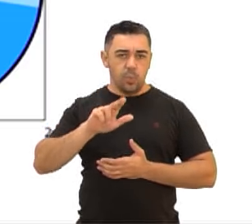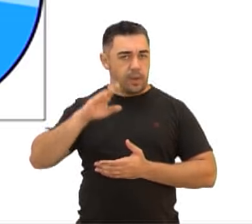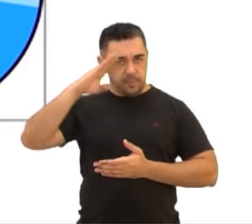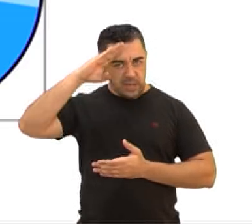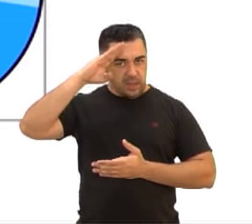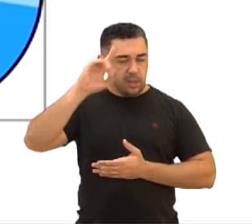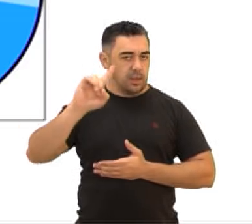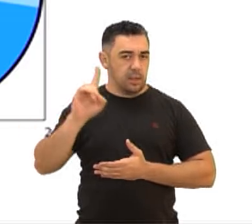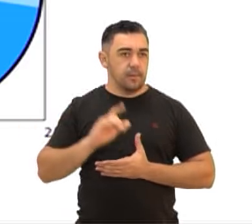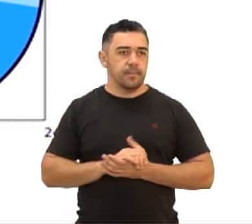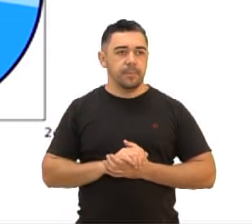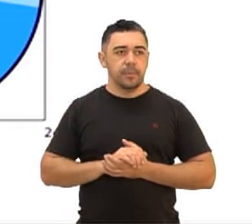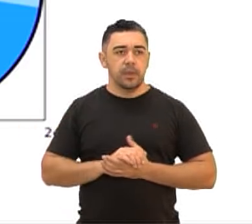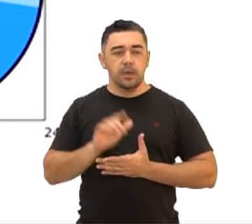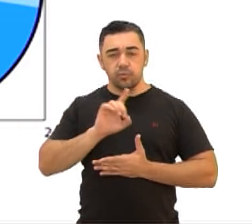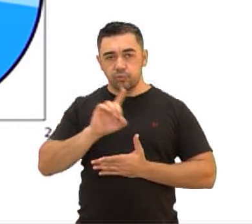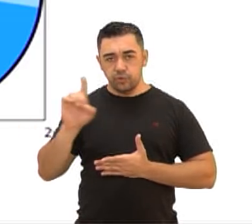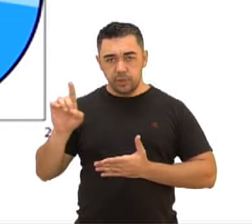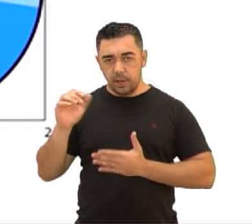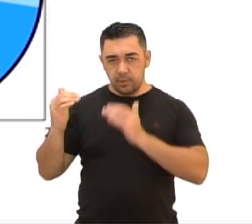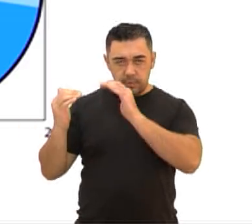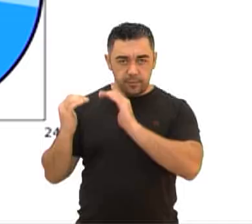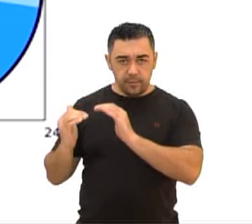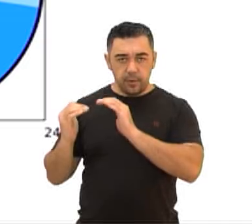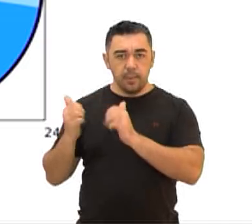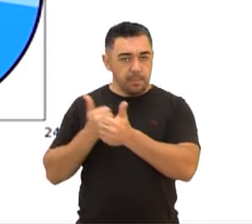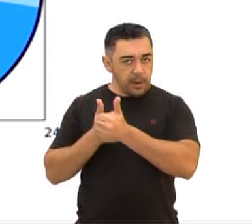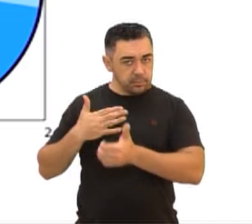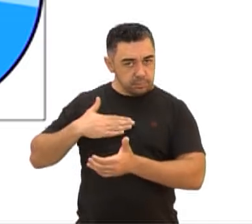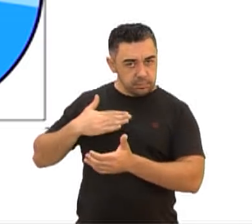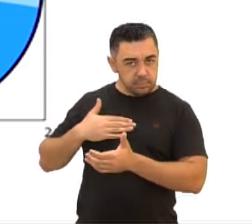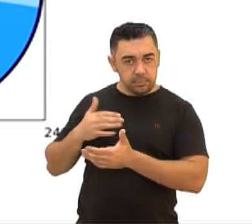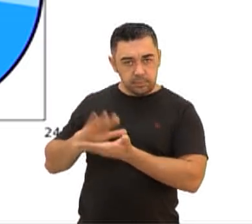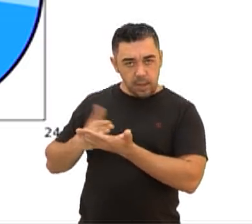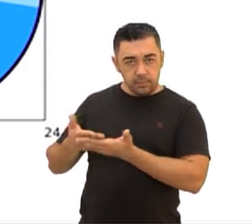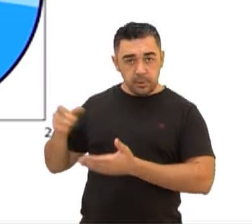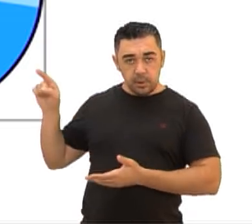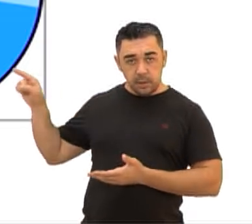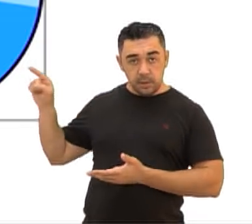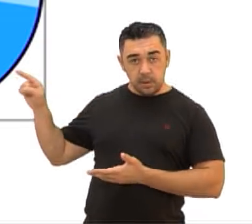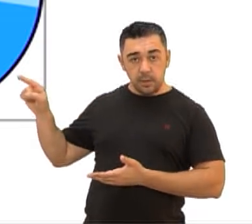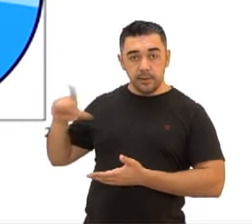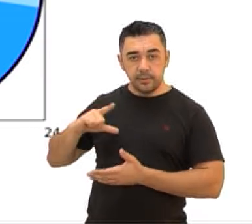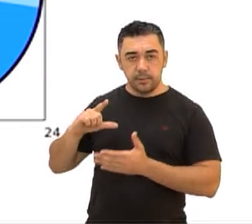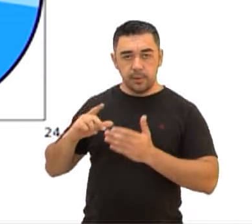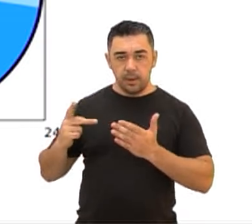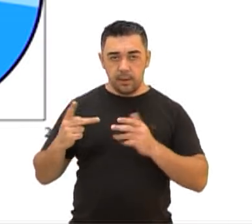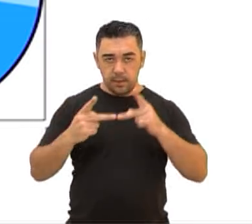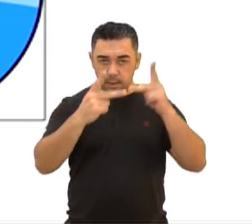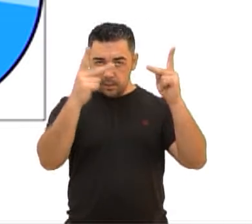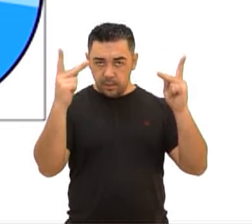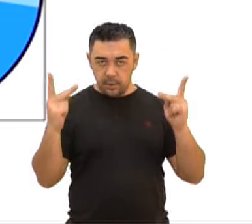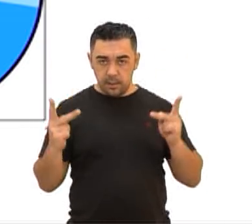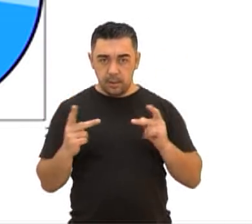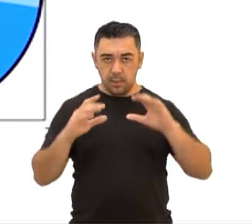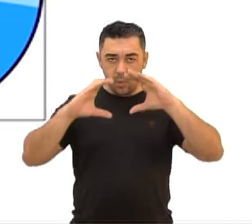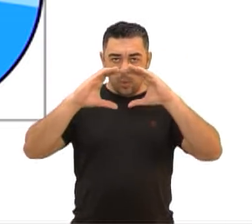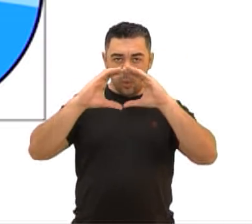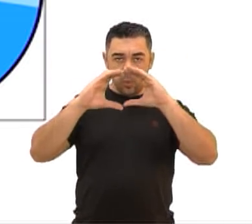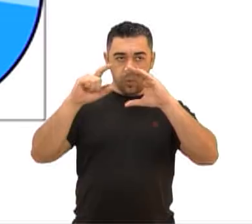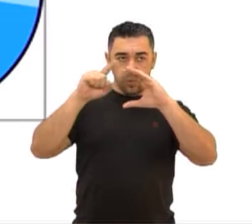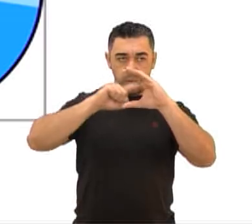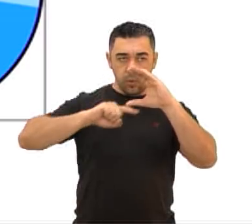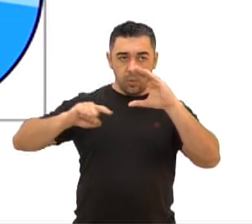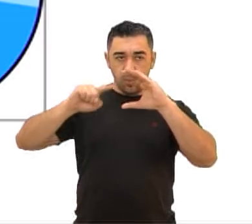no seu canto direito inferior, pertinho de onde está o Tiago ali, você tem o gráfico que mostra